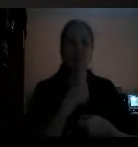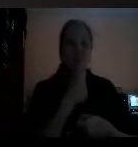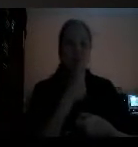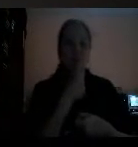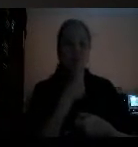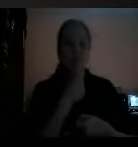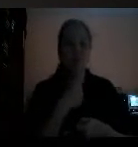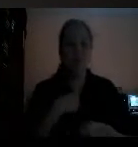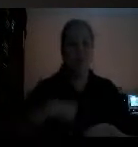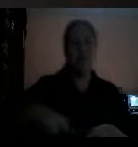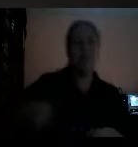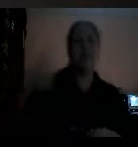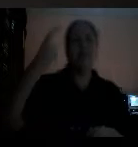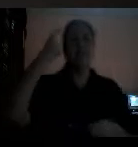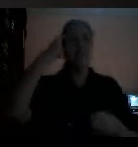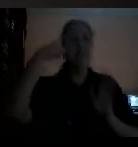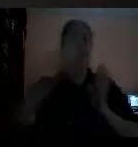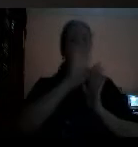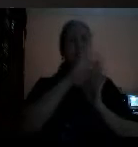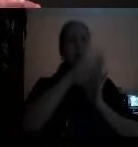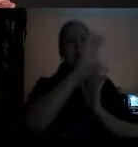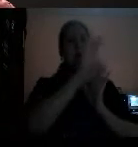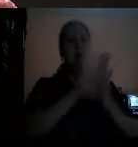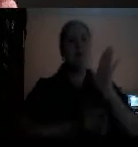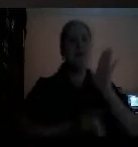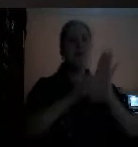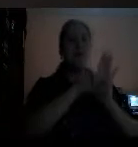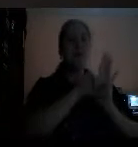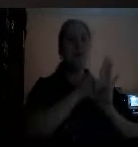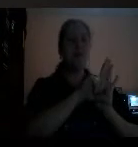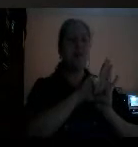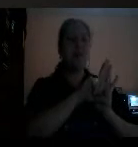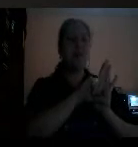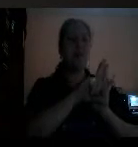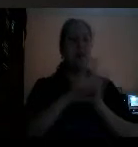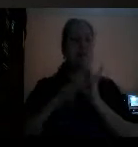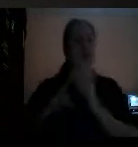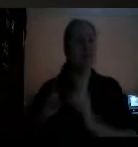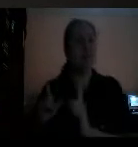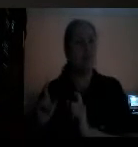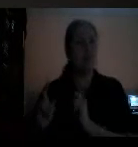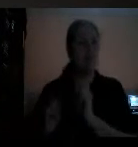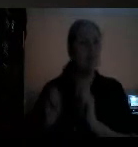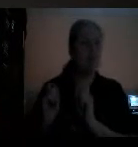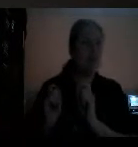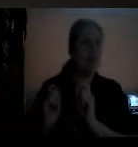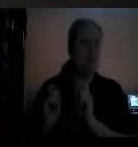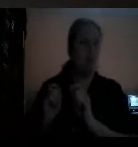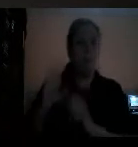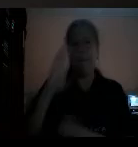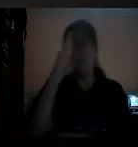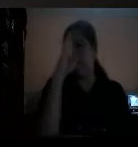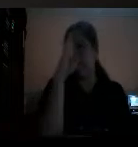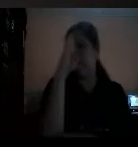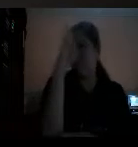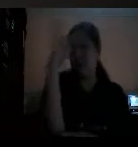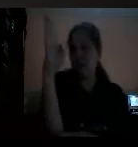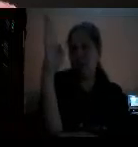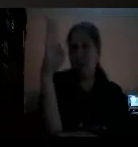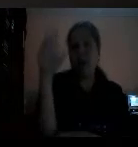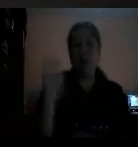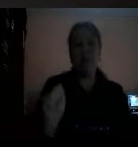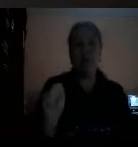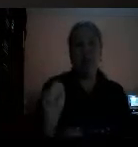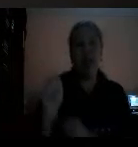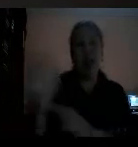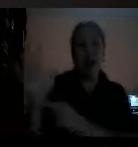uma Heartland própria, que é aquela parte central do continente eurasiático. Parte central do continente